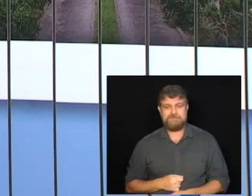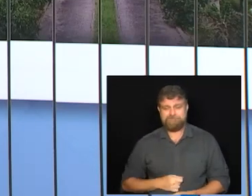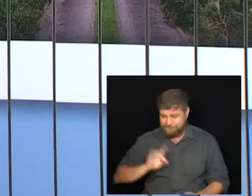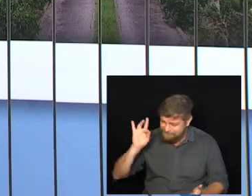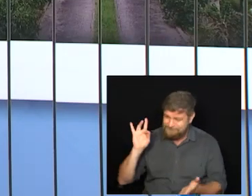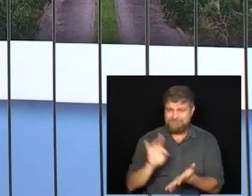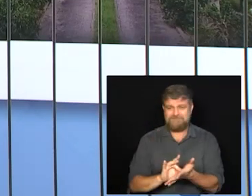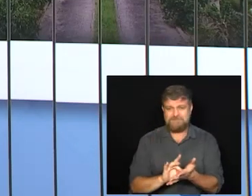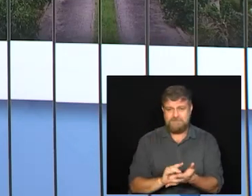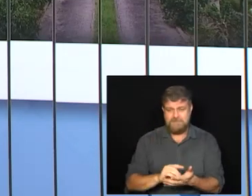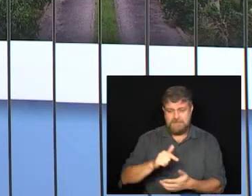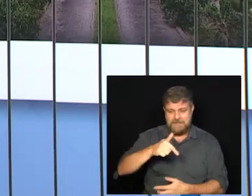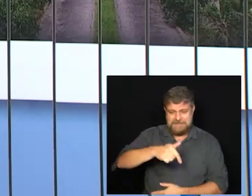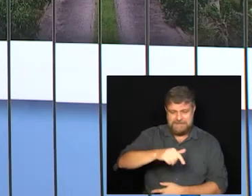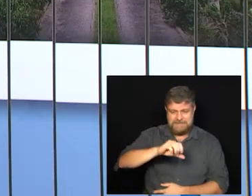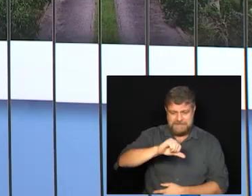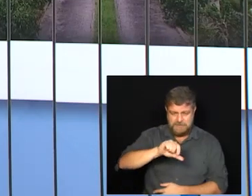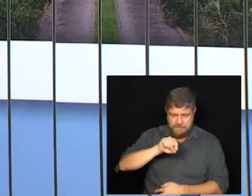confirmados,